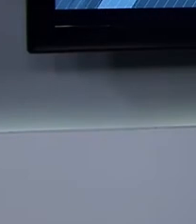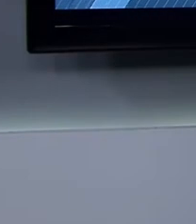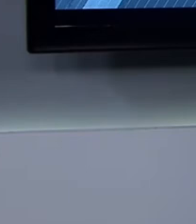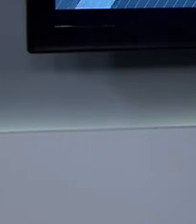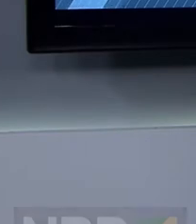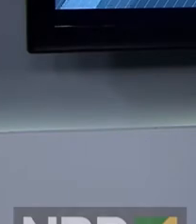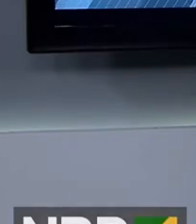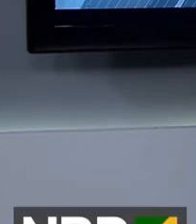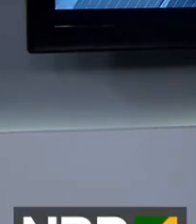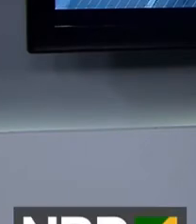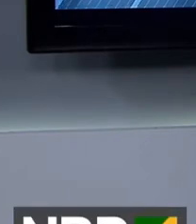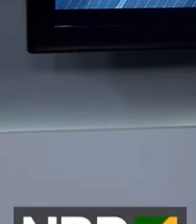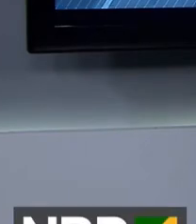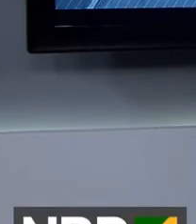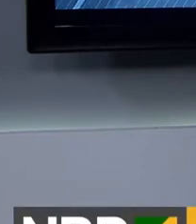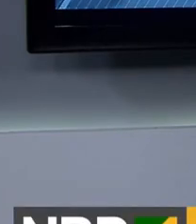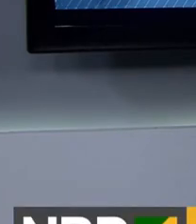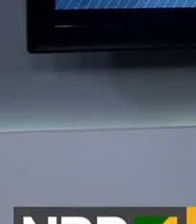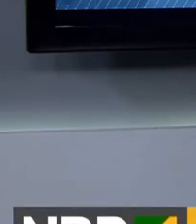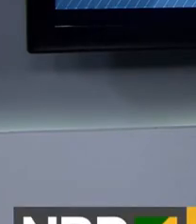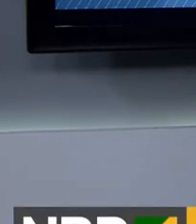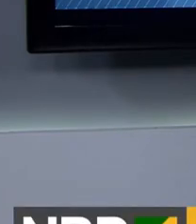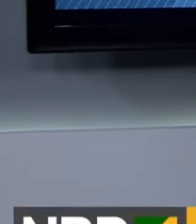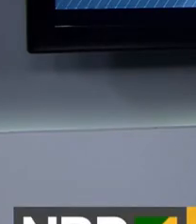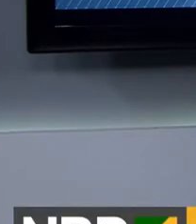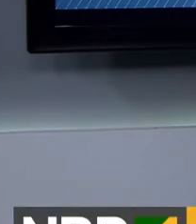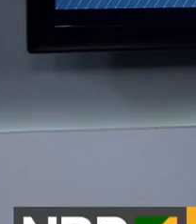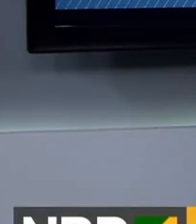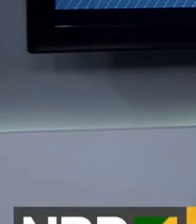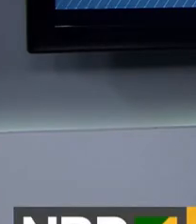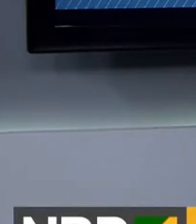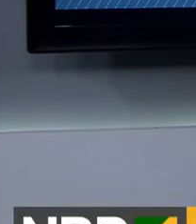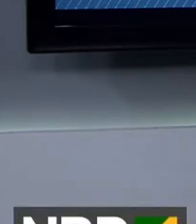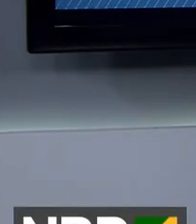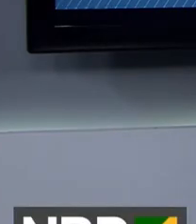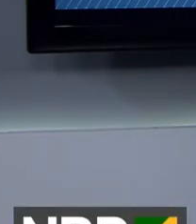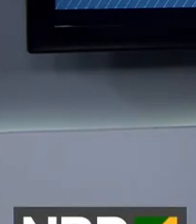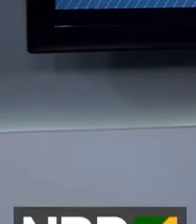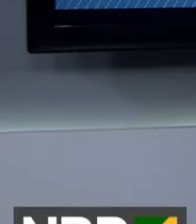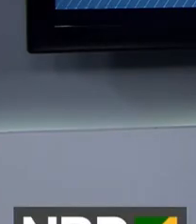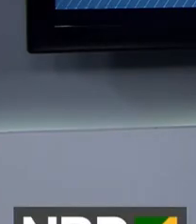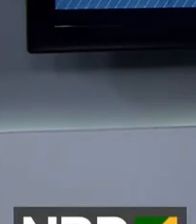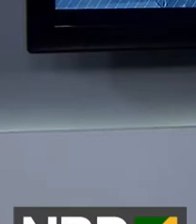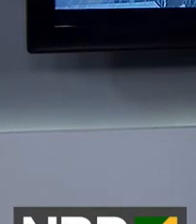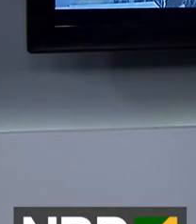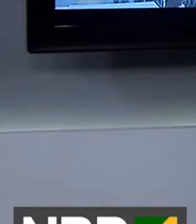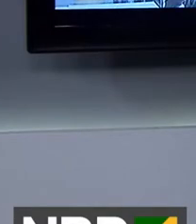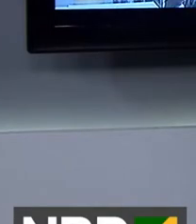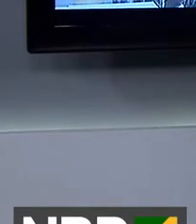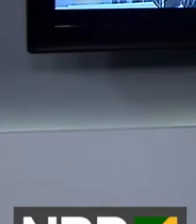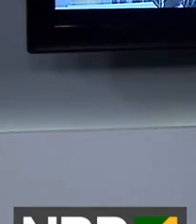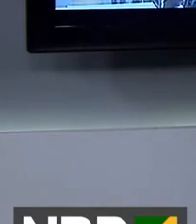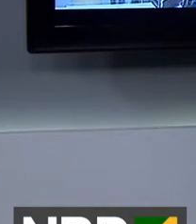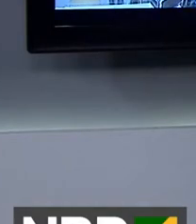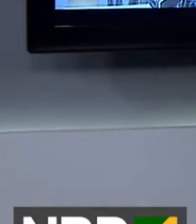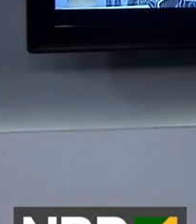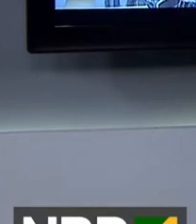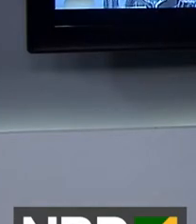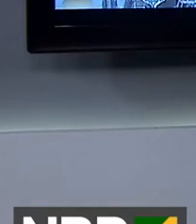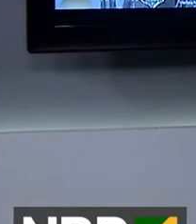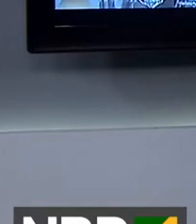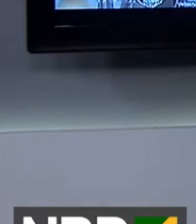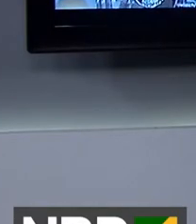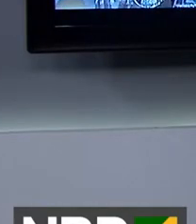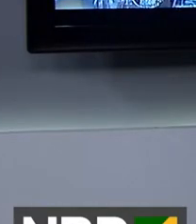olá interrompemos nossa programação para transmissão ao vivo direto do palácio do planalto onde o presidente michel temer se